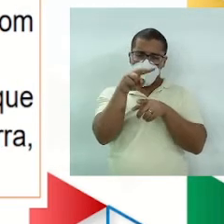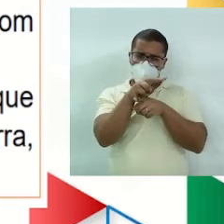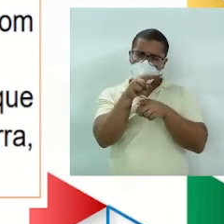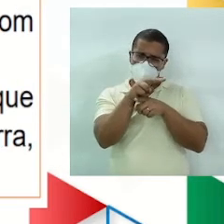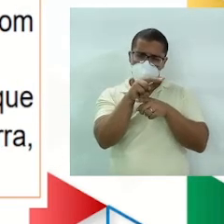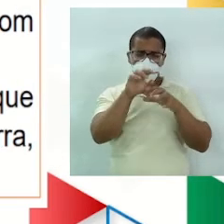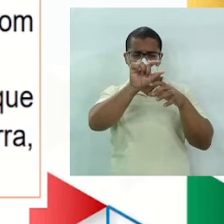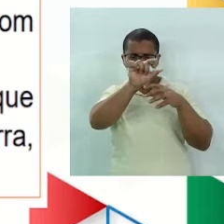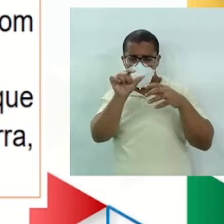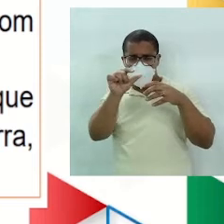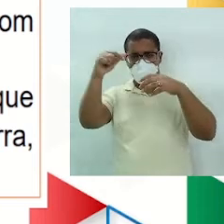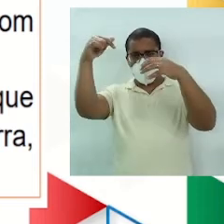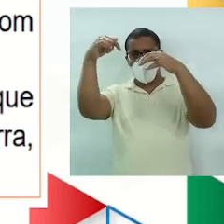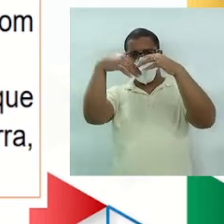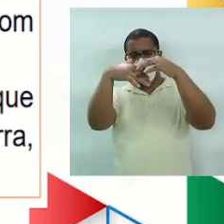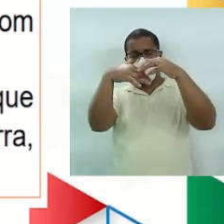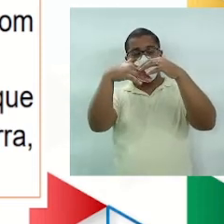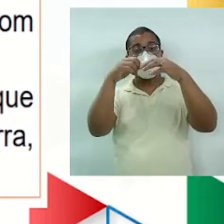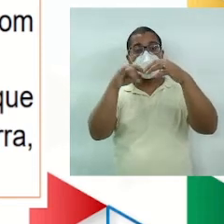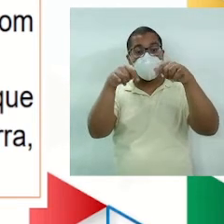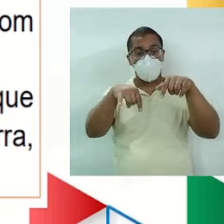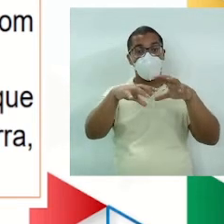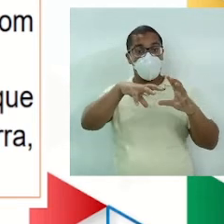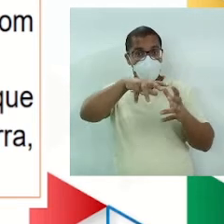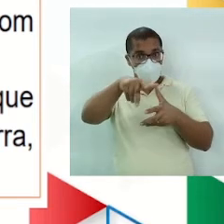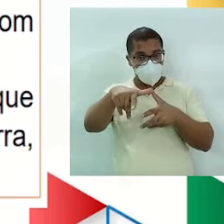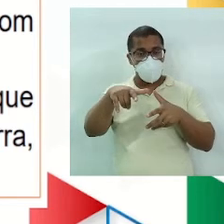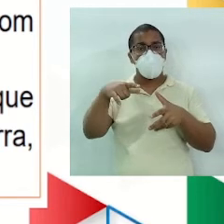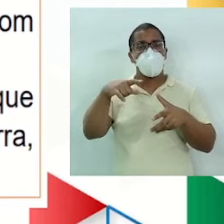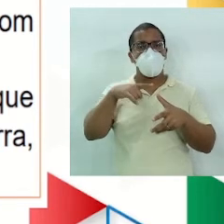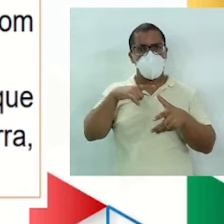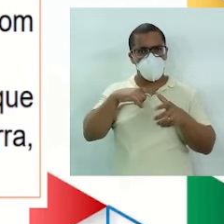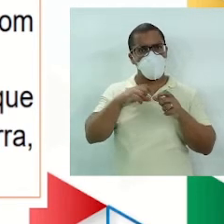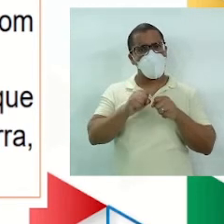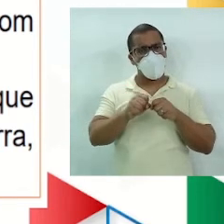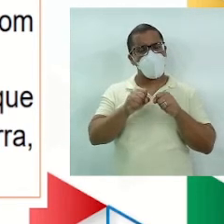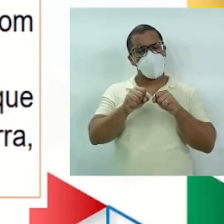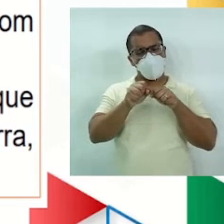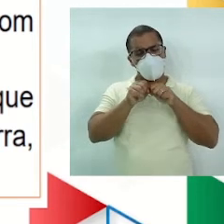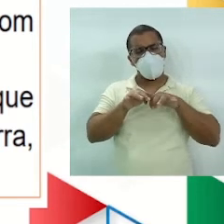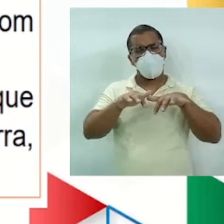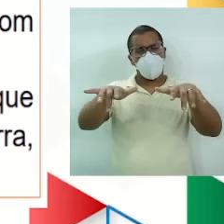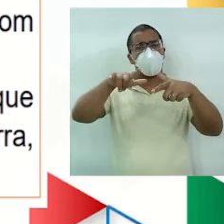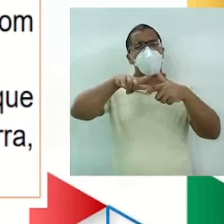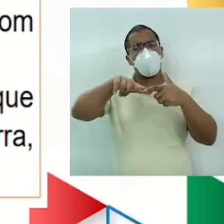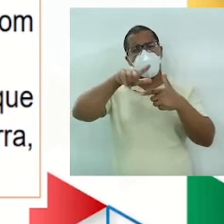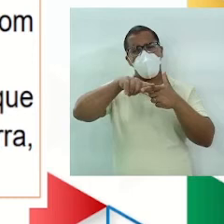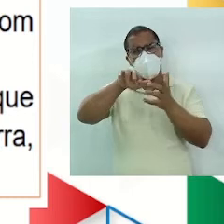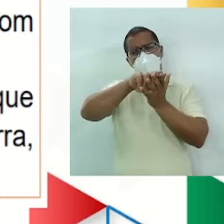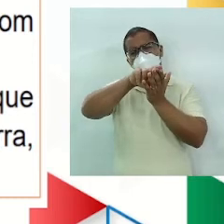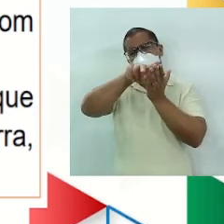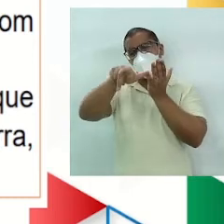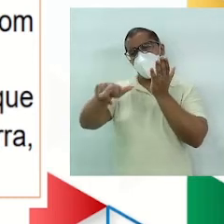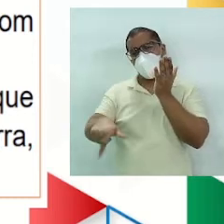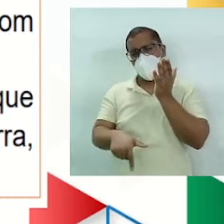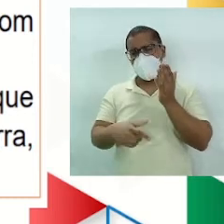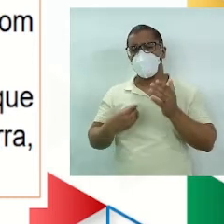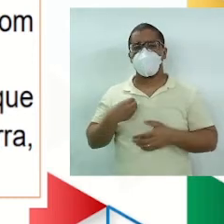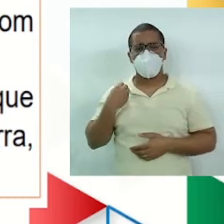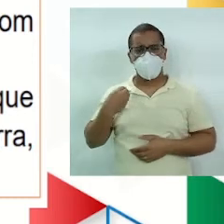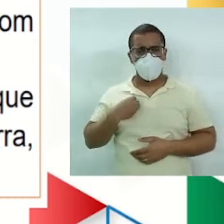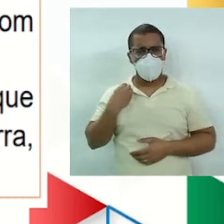a radiação ultravioleta atinge a superfície terrestre, pode desencadear diversos danos dos mais variados seres